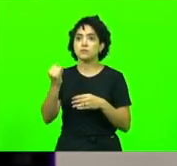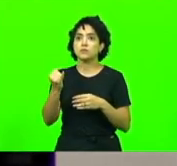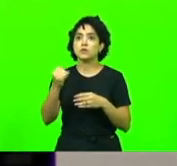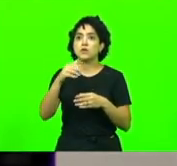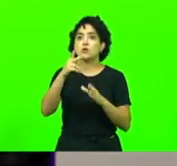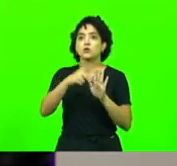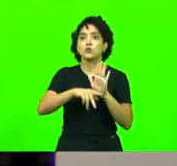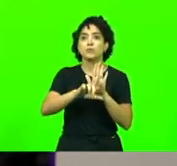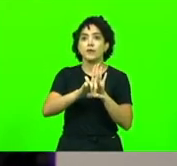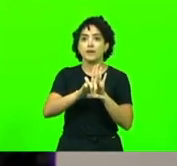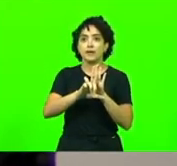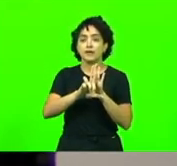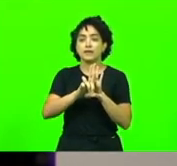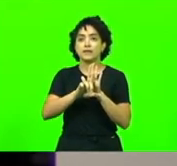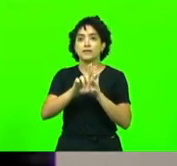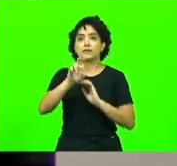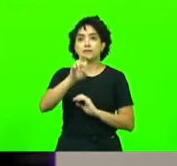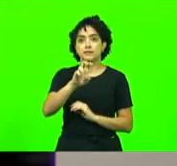PL